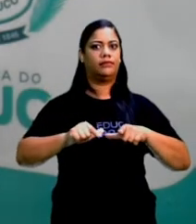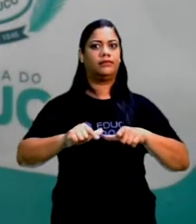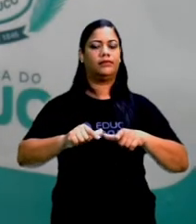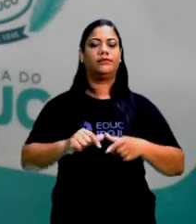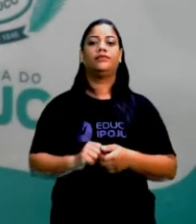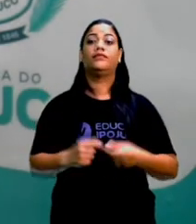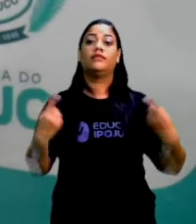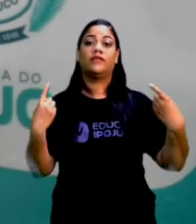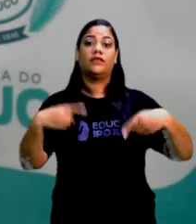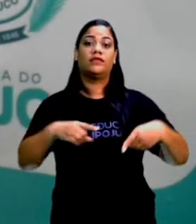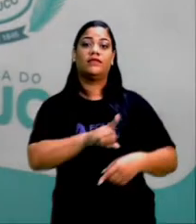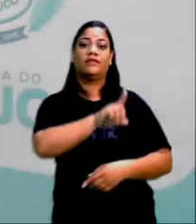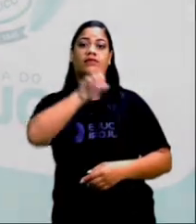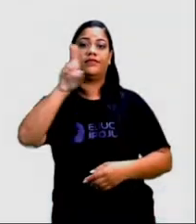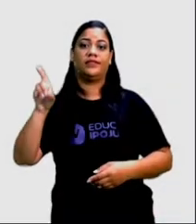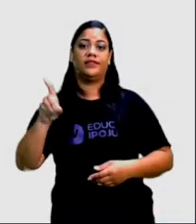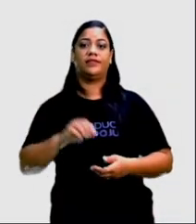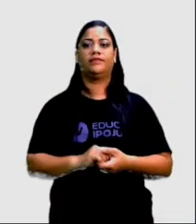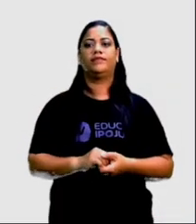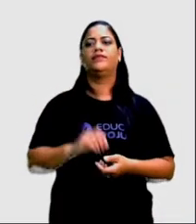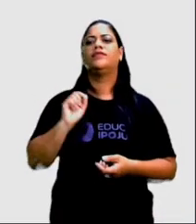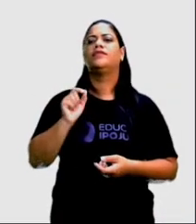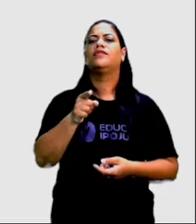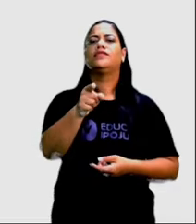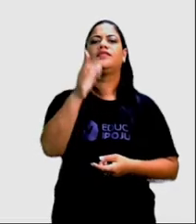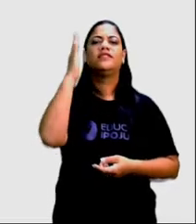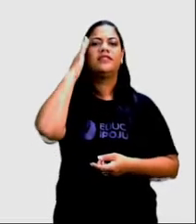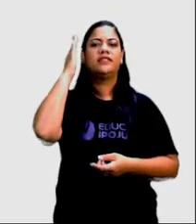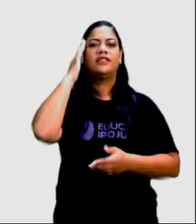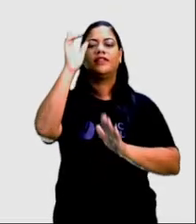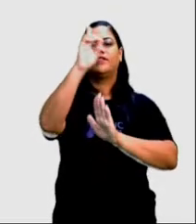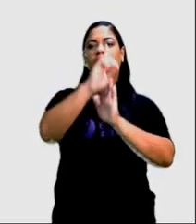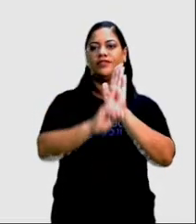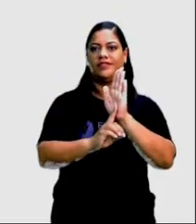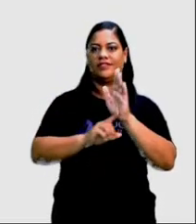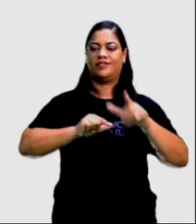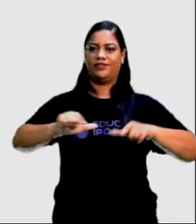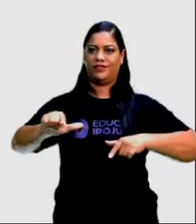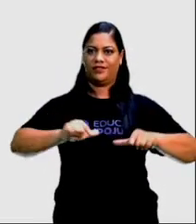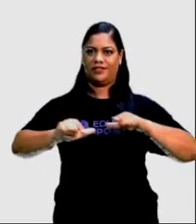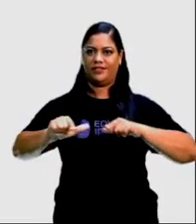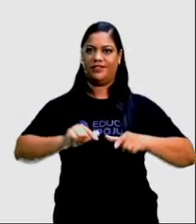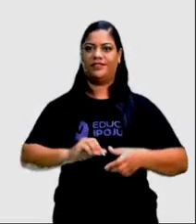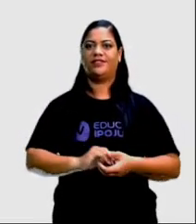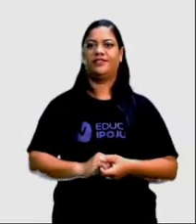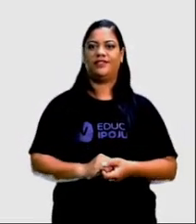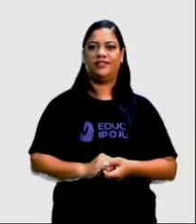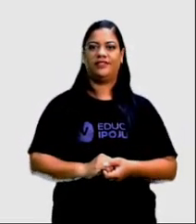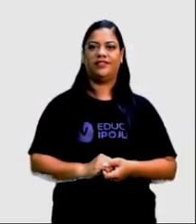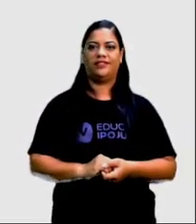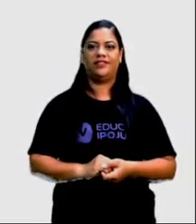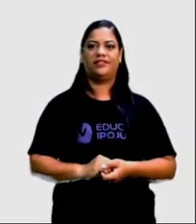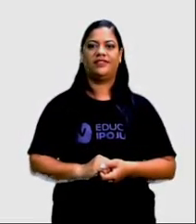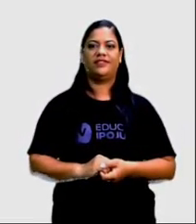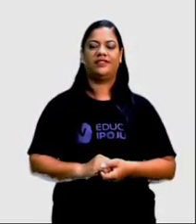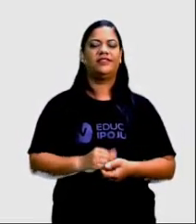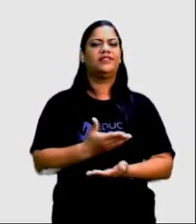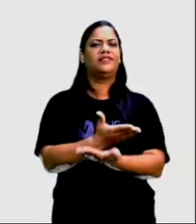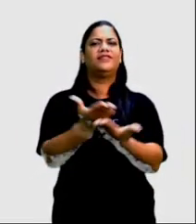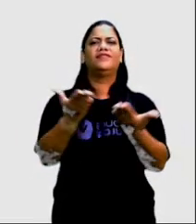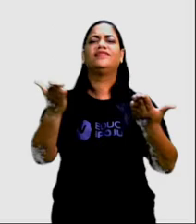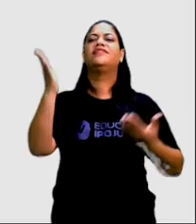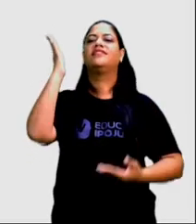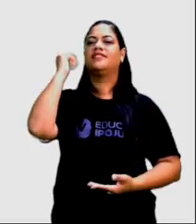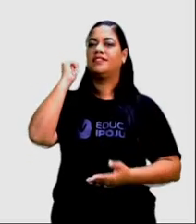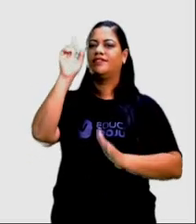nosso desafio do dia. O que você entende por direito dos trabalhadores? Será que vocês... É o que